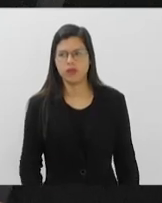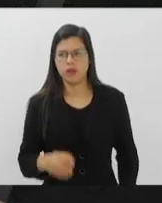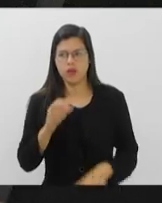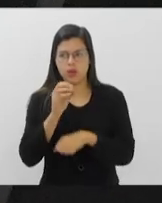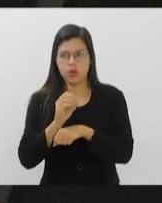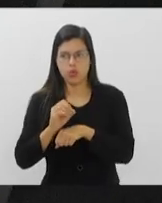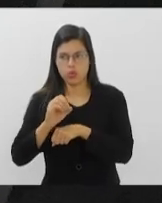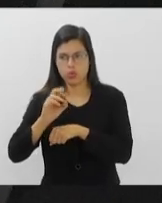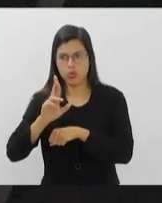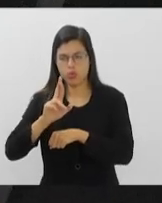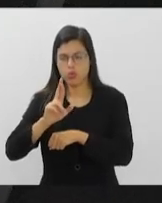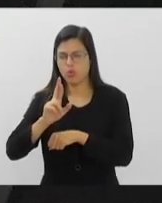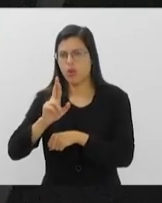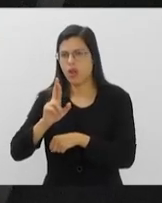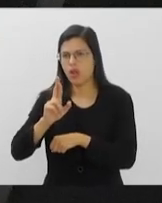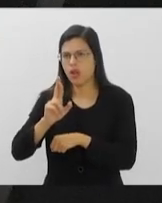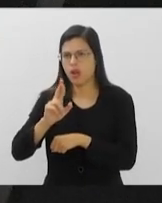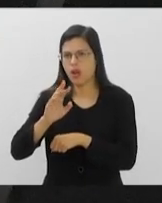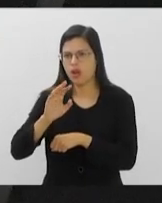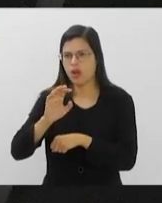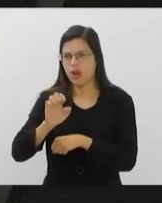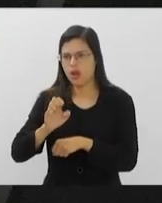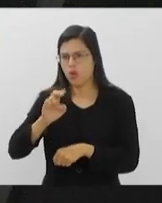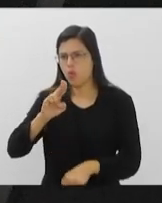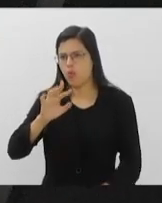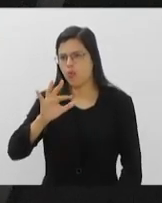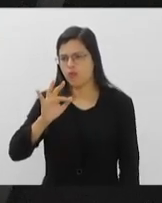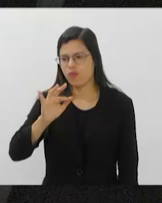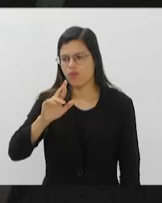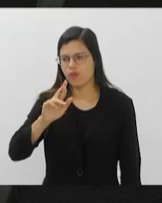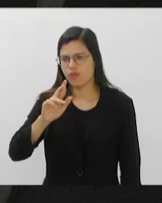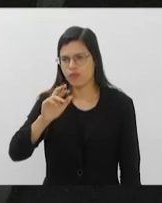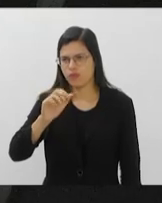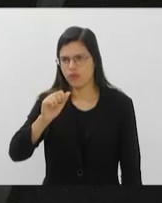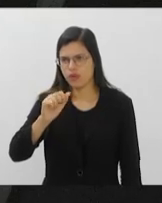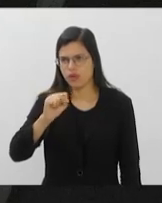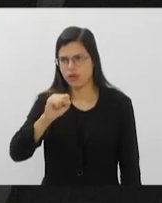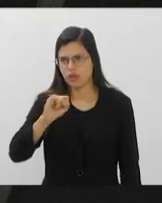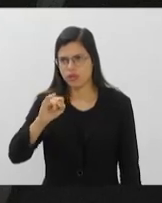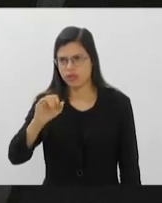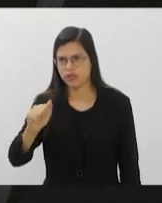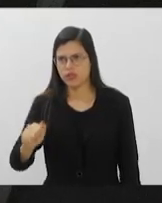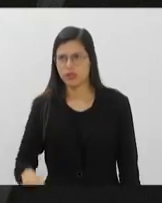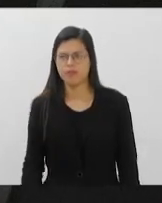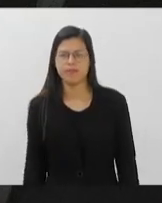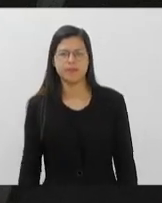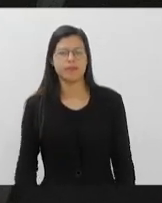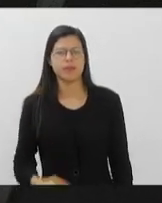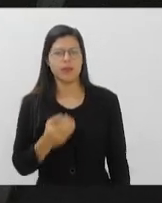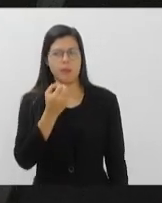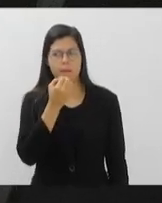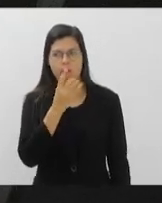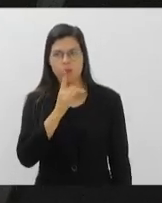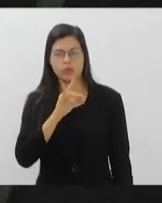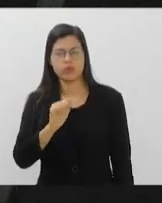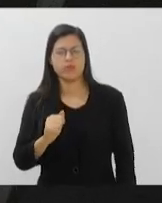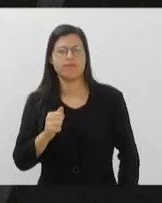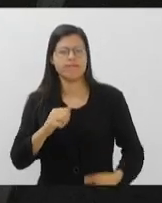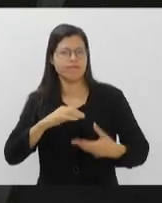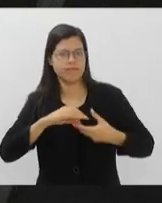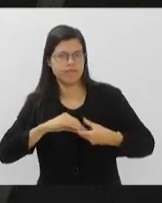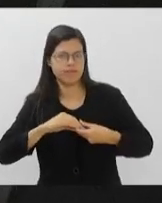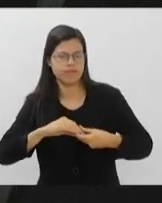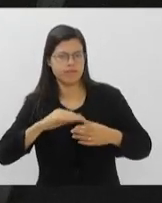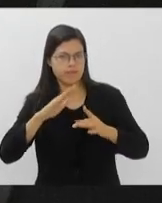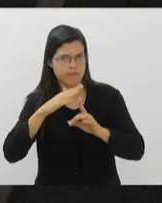Eufrásia por gentileza D Eufrásia Bom dia quero cumprimentar aqui a todas as pessoas